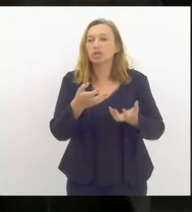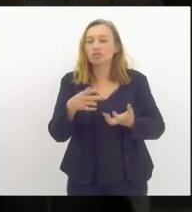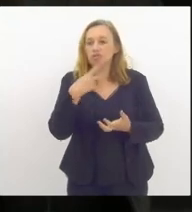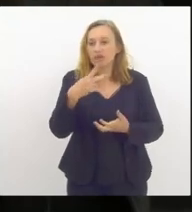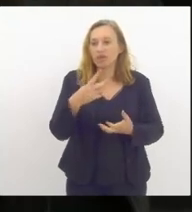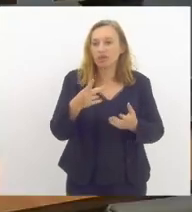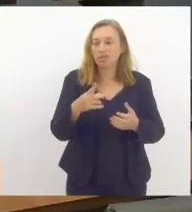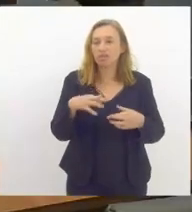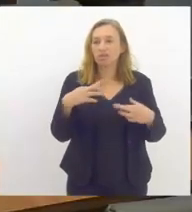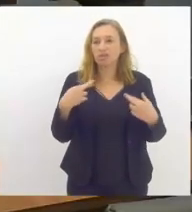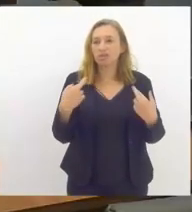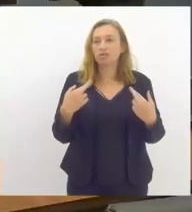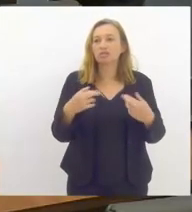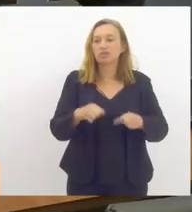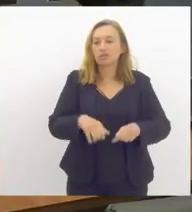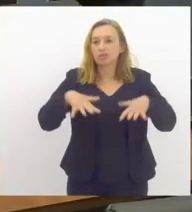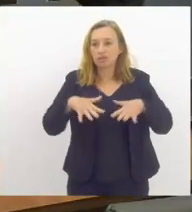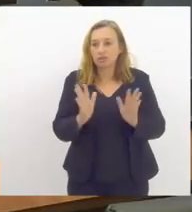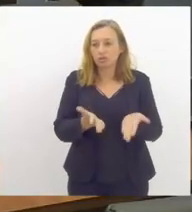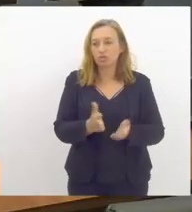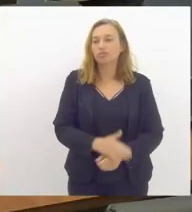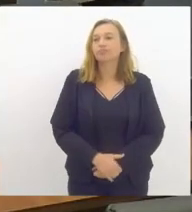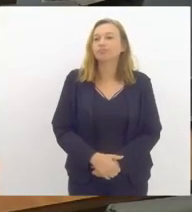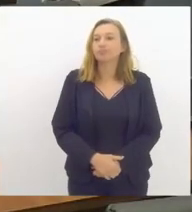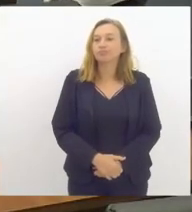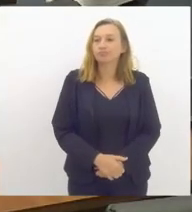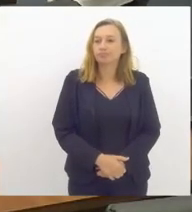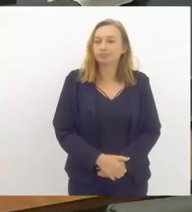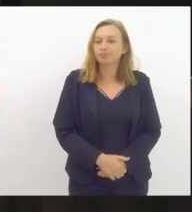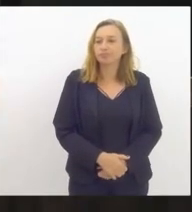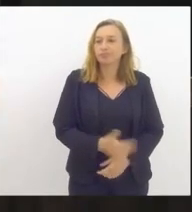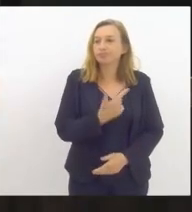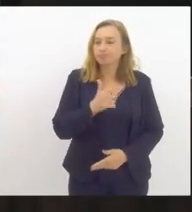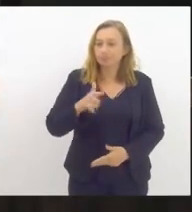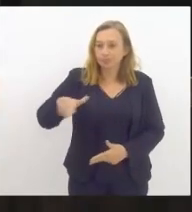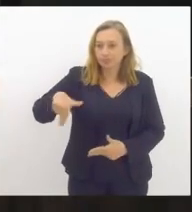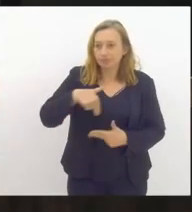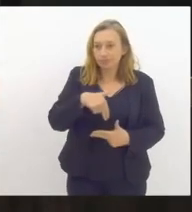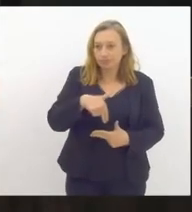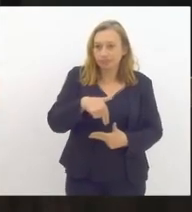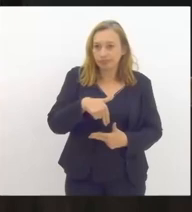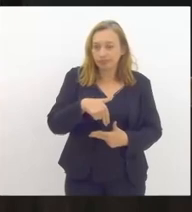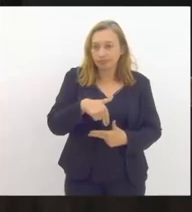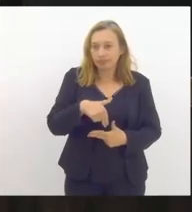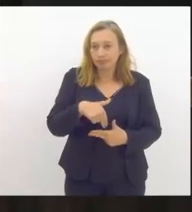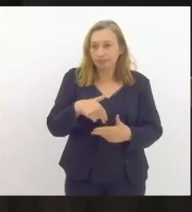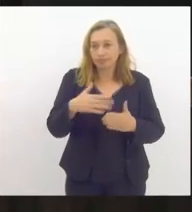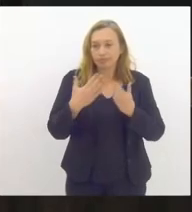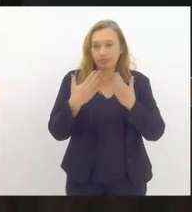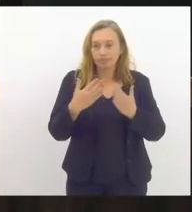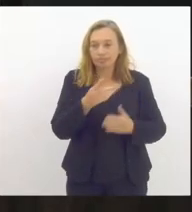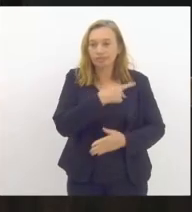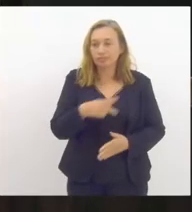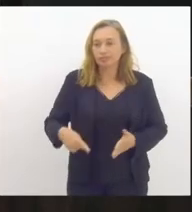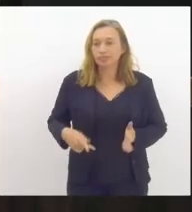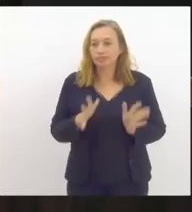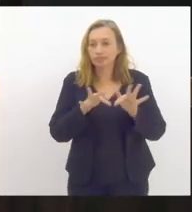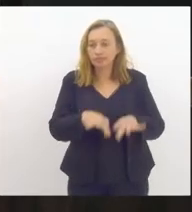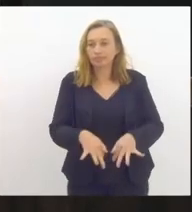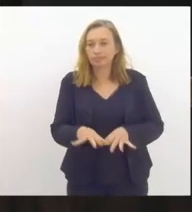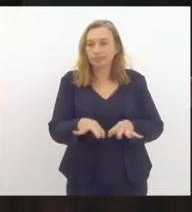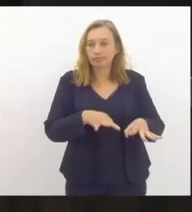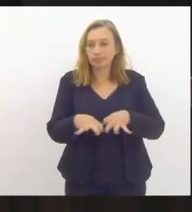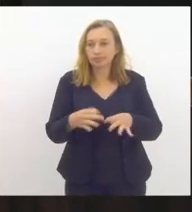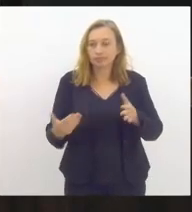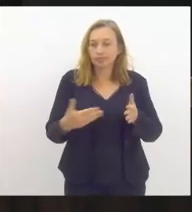na sessão de hoje e não havendo mais oradores inscritos a presidência suspende os trabalhos